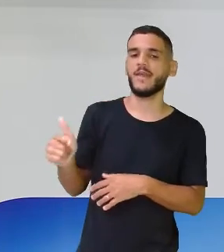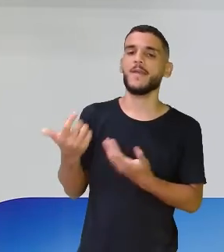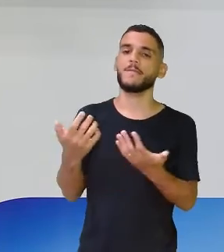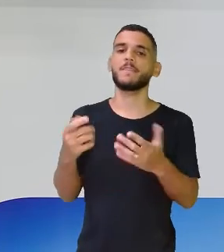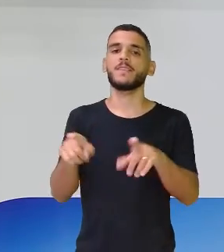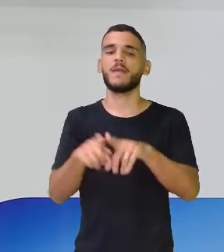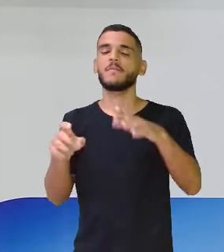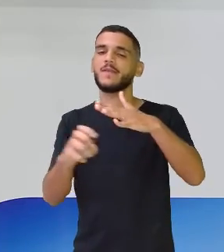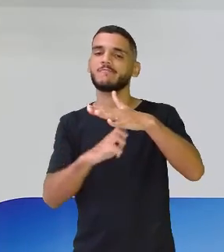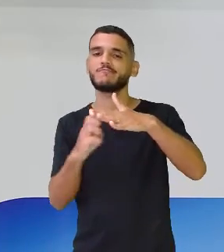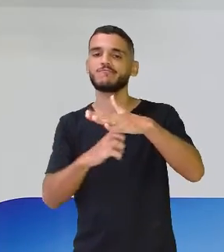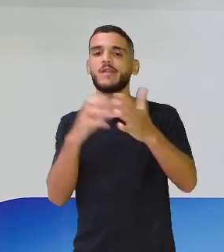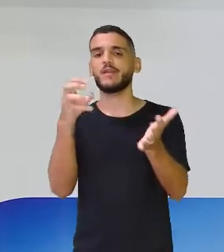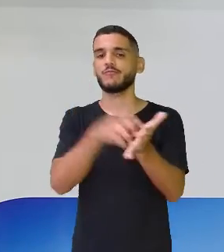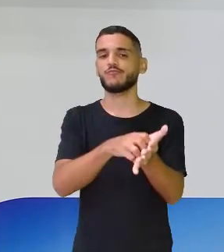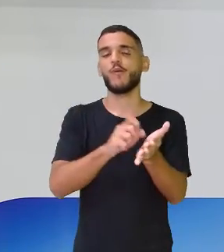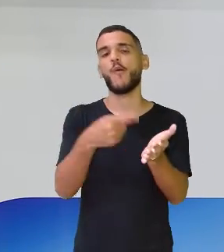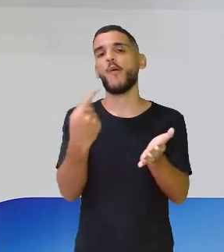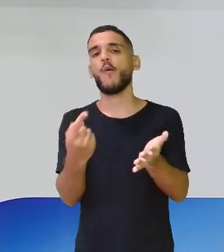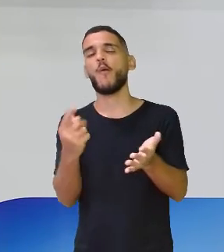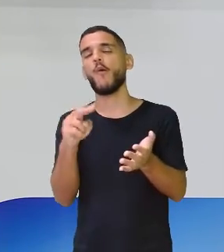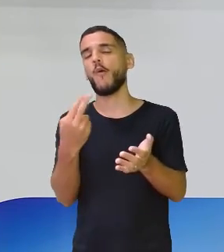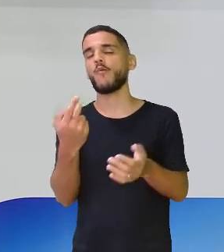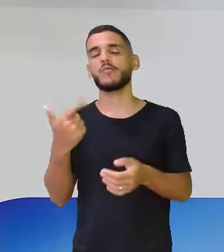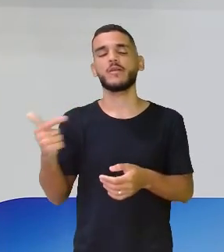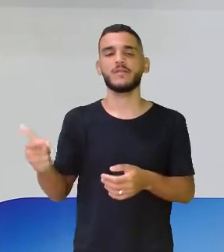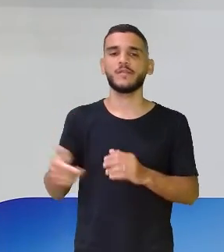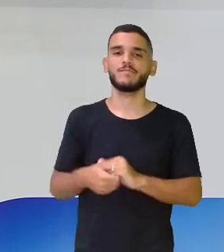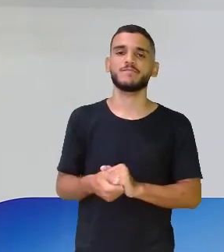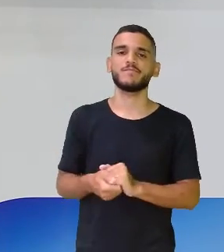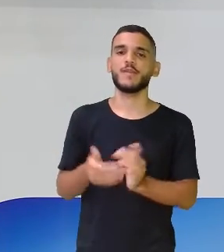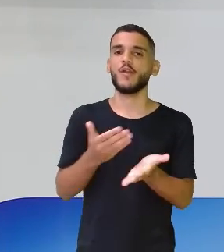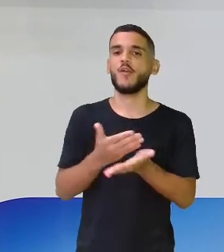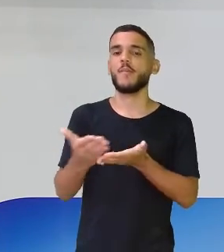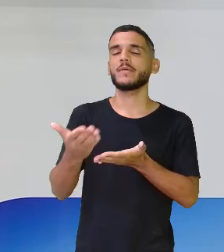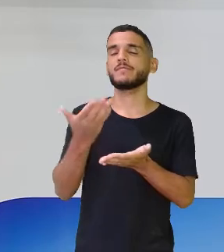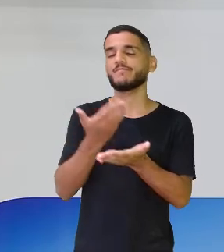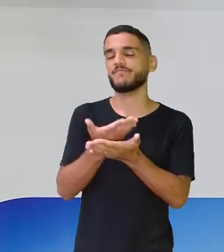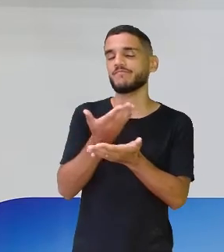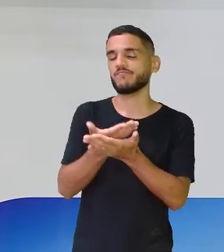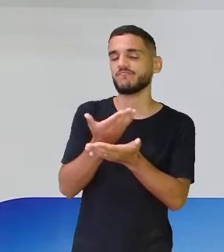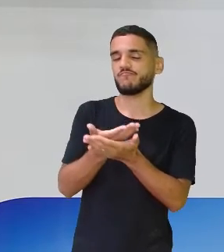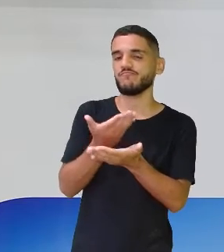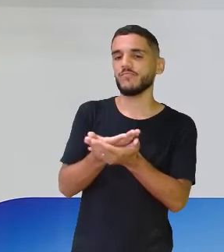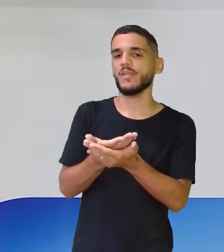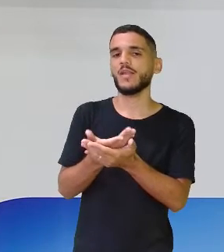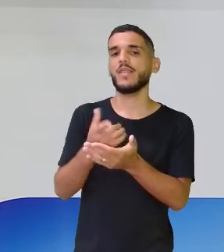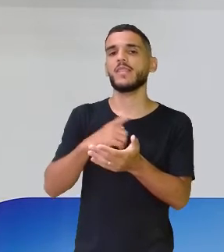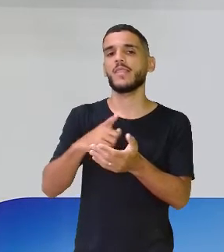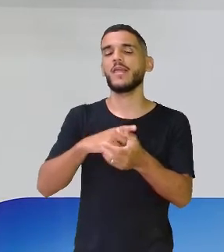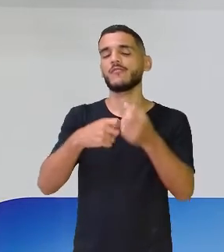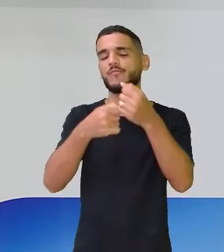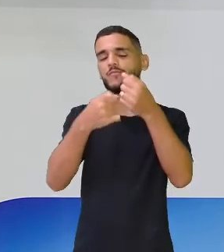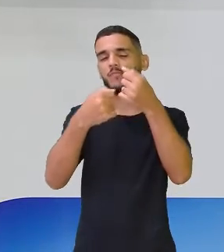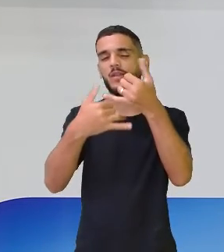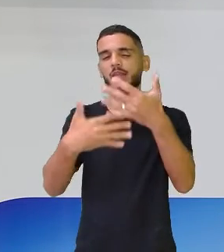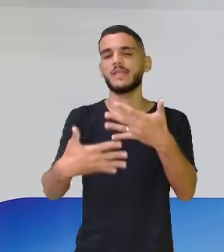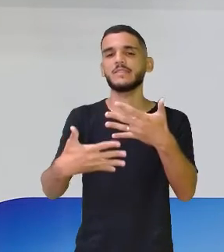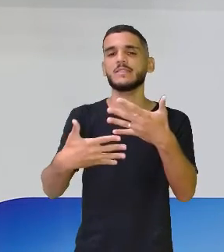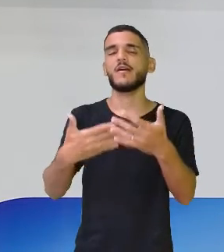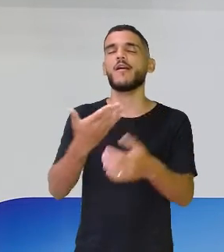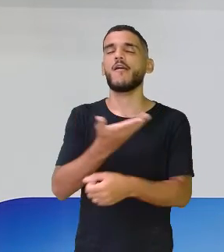emprego ou não. A gente vai começar nossa aula com um relato de minha colega, professora Ana Paula, um beijo para